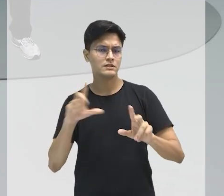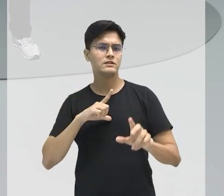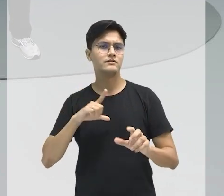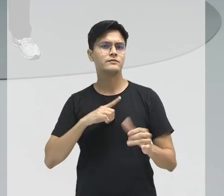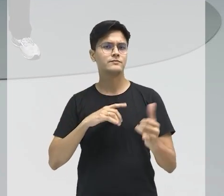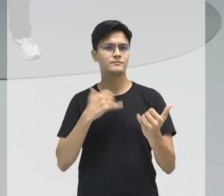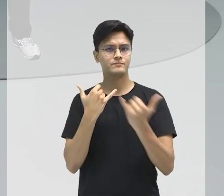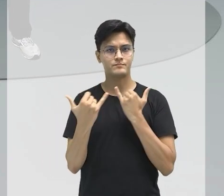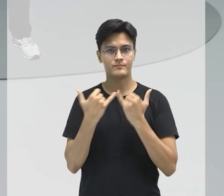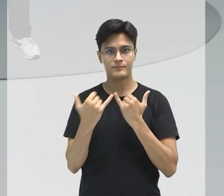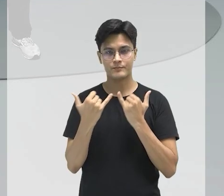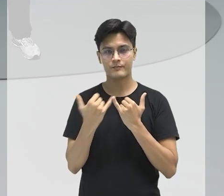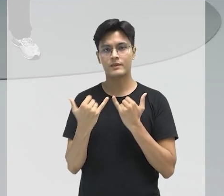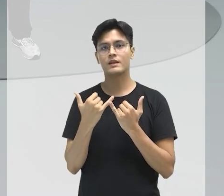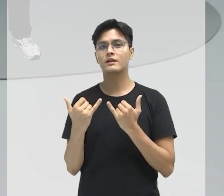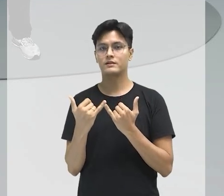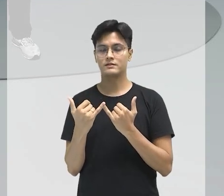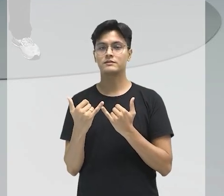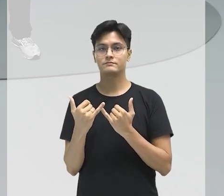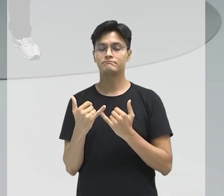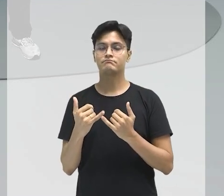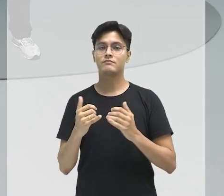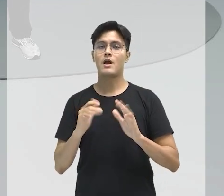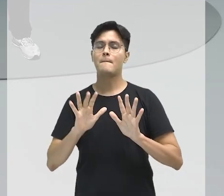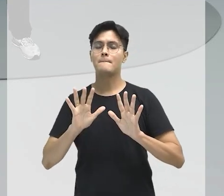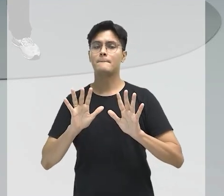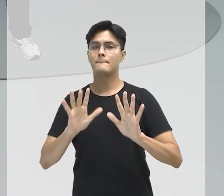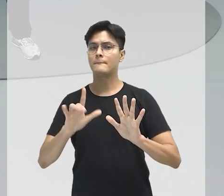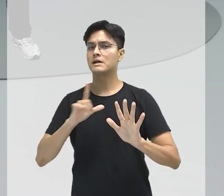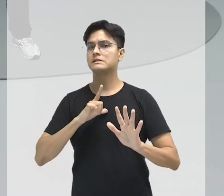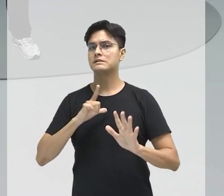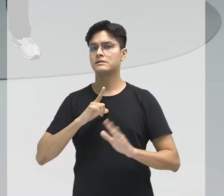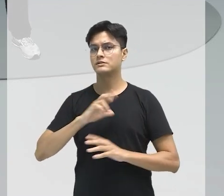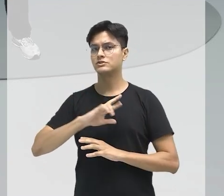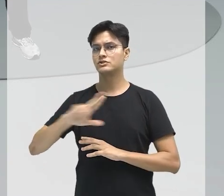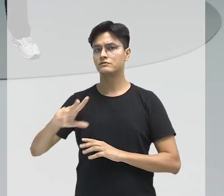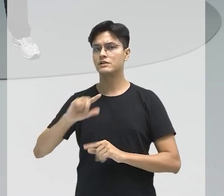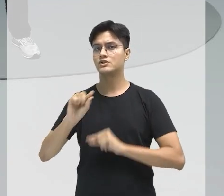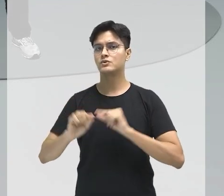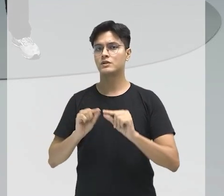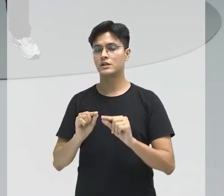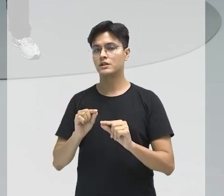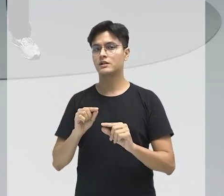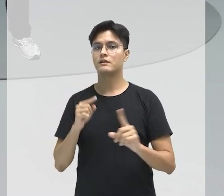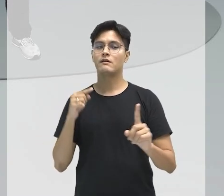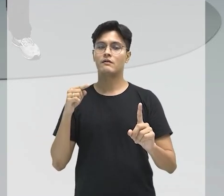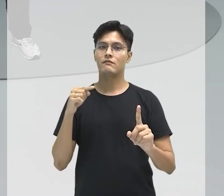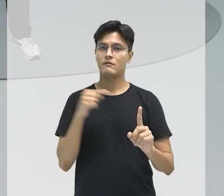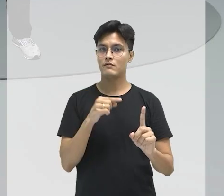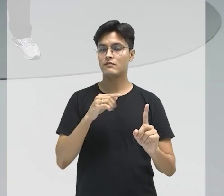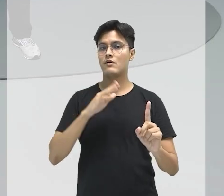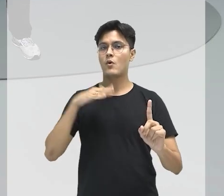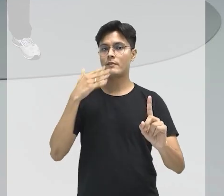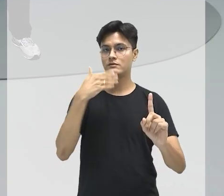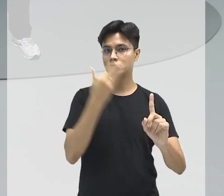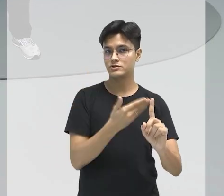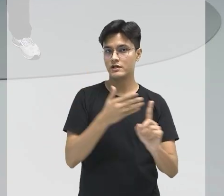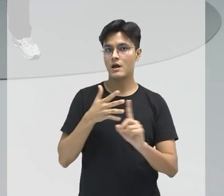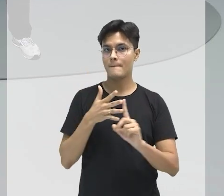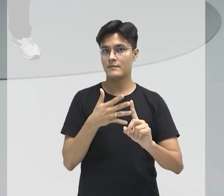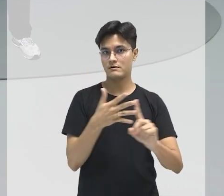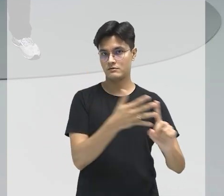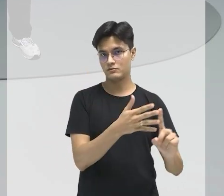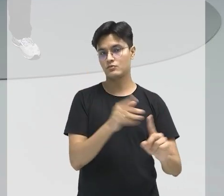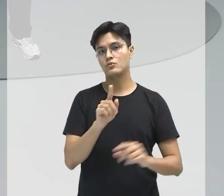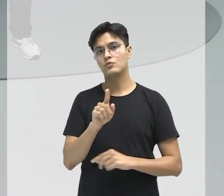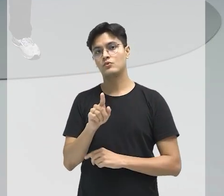né? Tanto o Adjaçu como o Aipen-Quit, só que um homenageia quem? O pirarucu, né? Dança